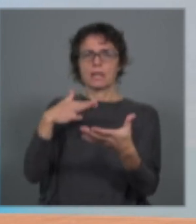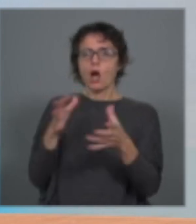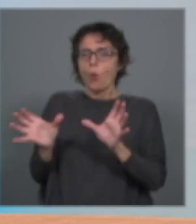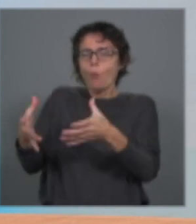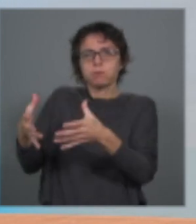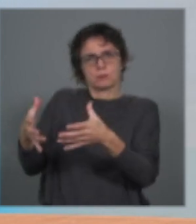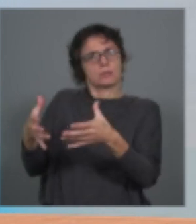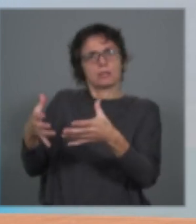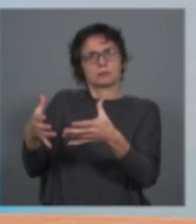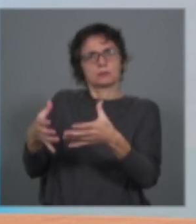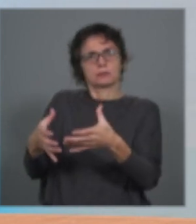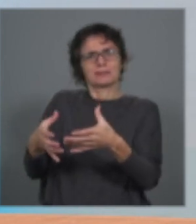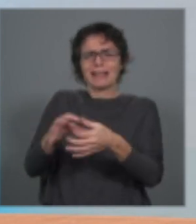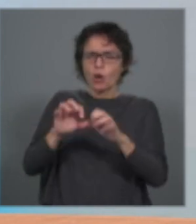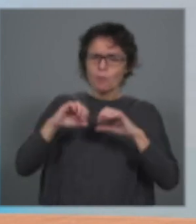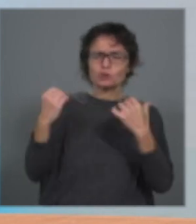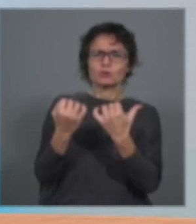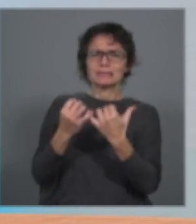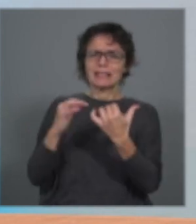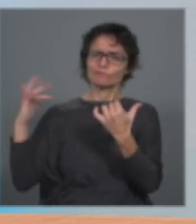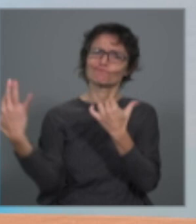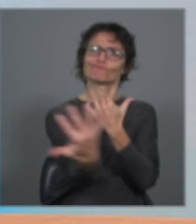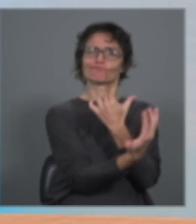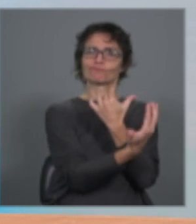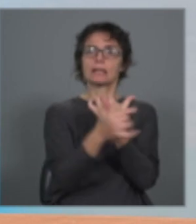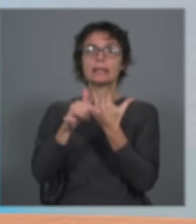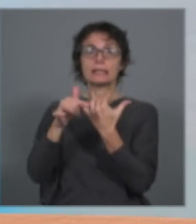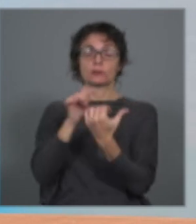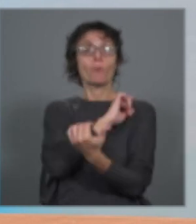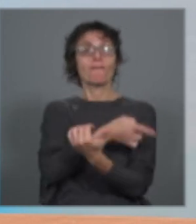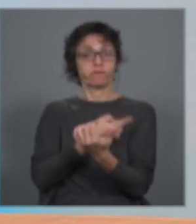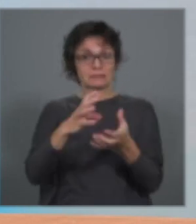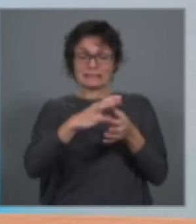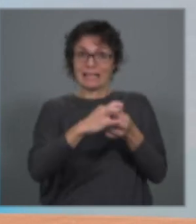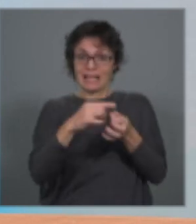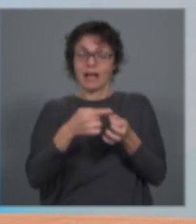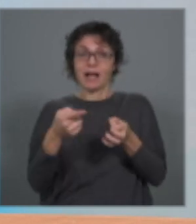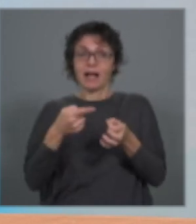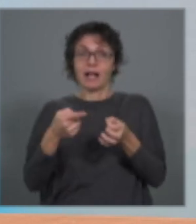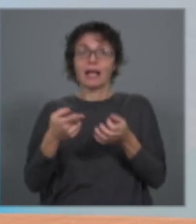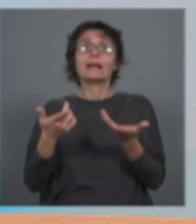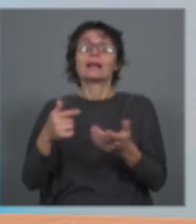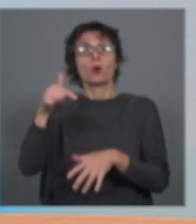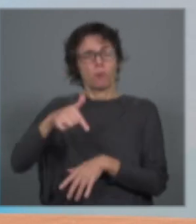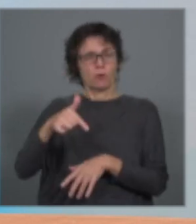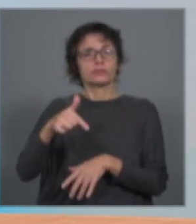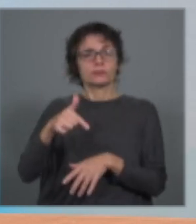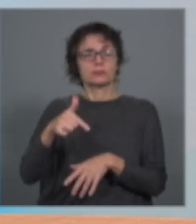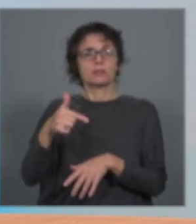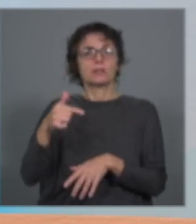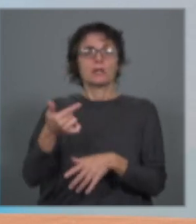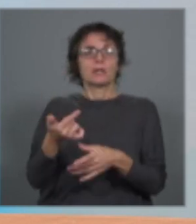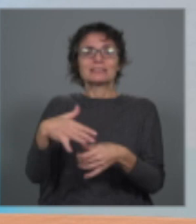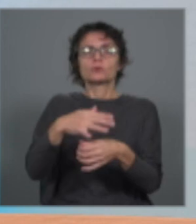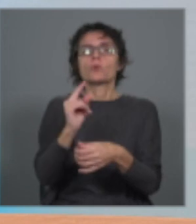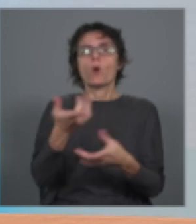exatamente o tipo de força a utilizar. Infelizmente, ultimamente, confunde-se muito força com violência. Ora,